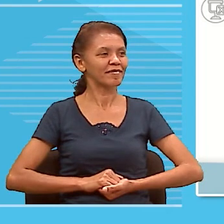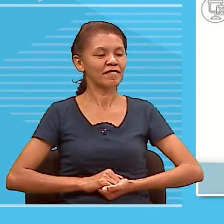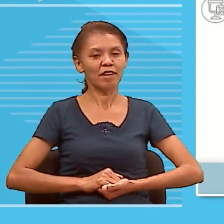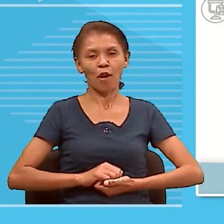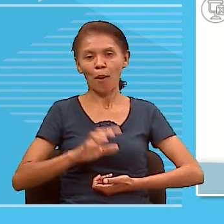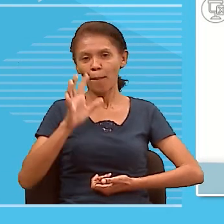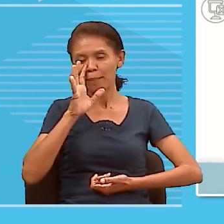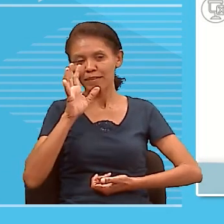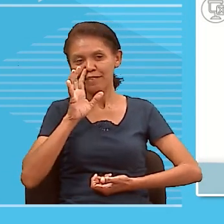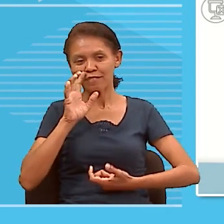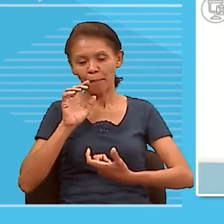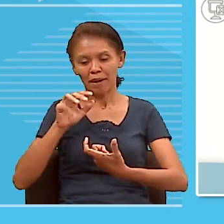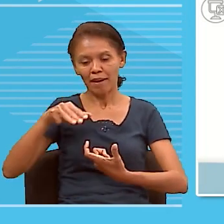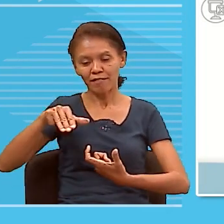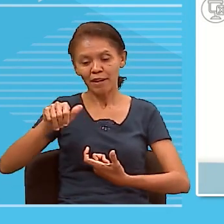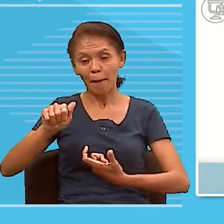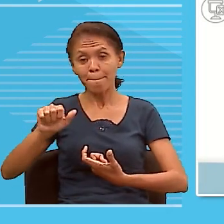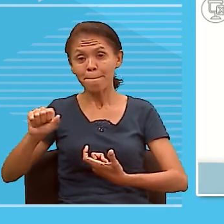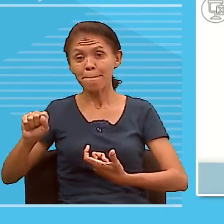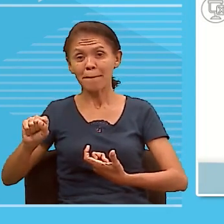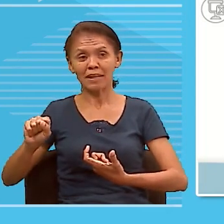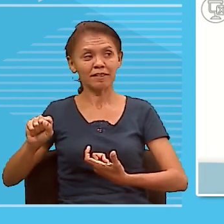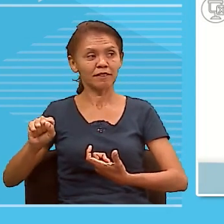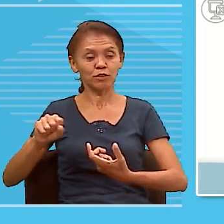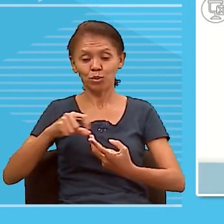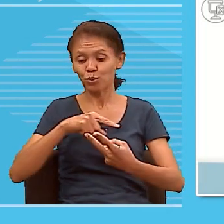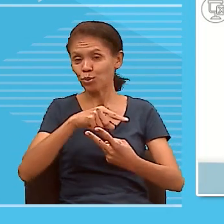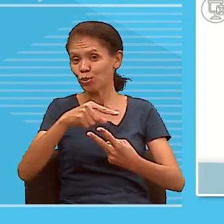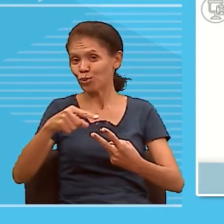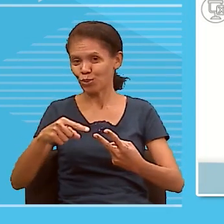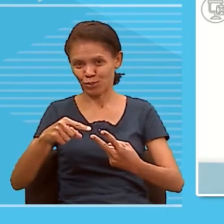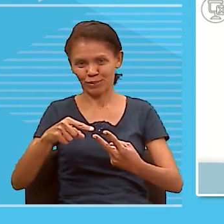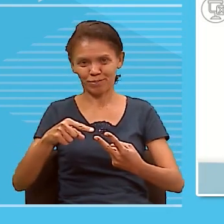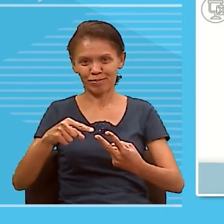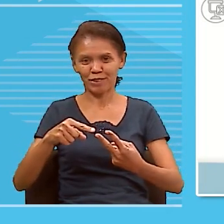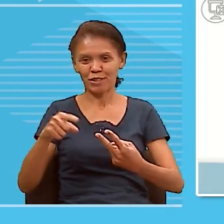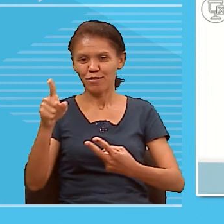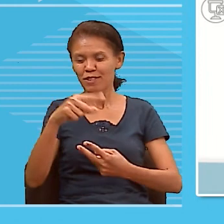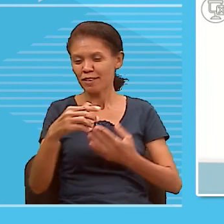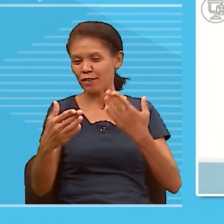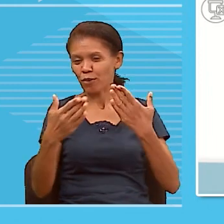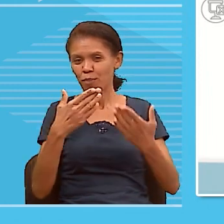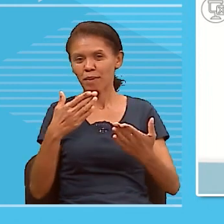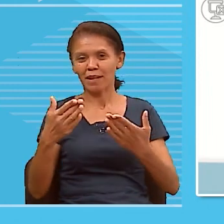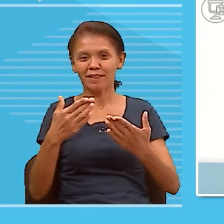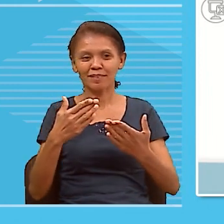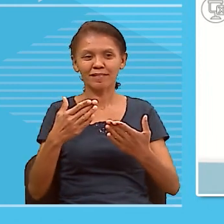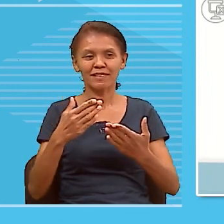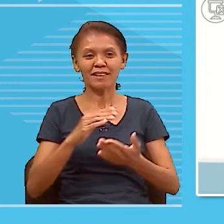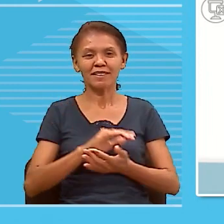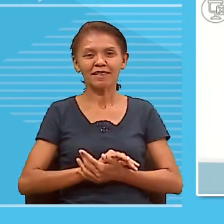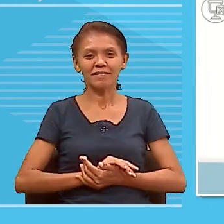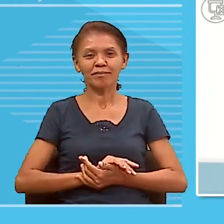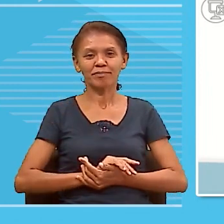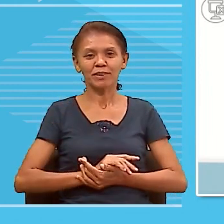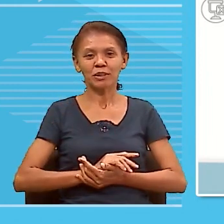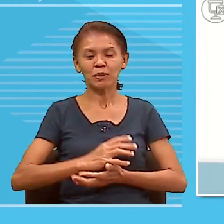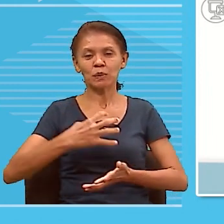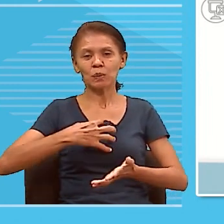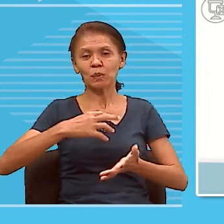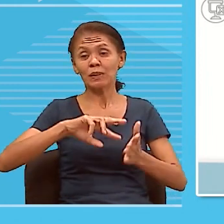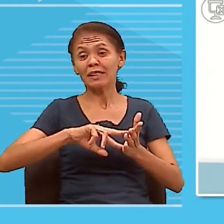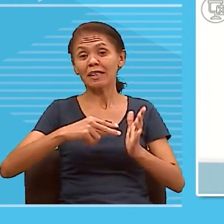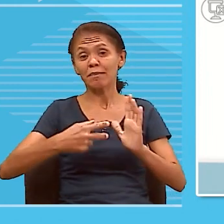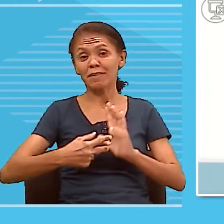mas aqui E esse outro aqui compare os dois o valor semântico deles é igual no